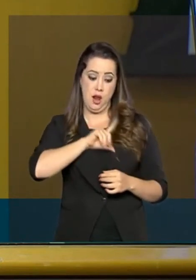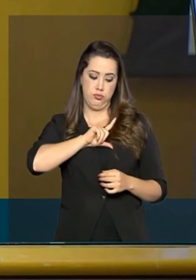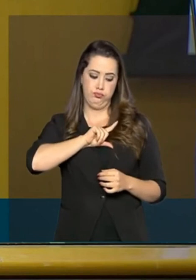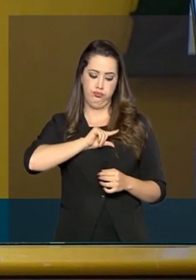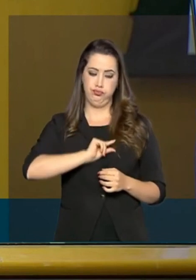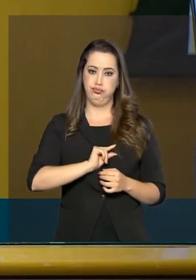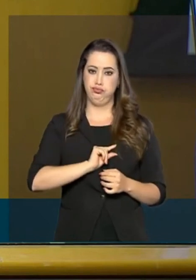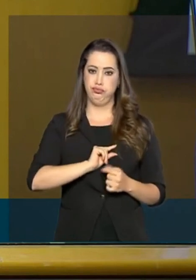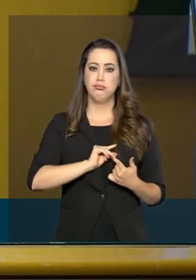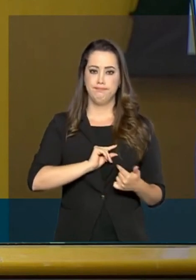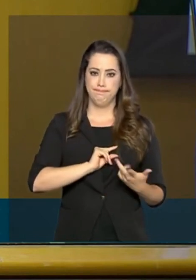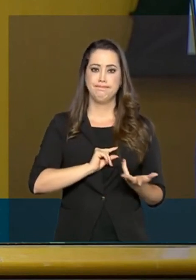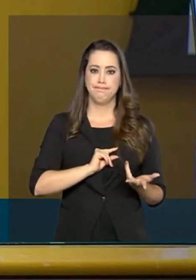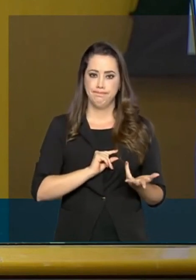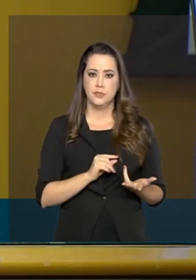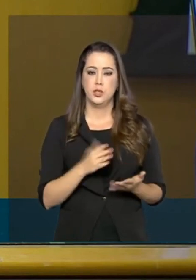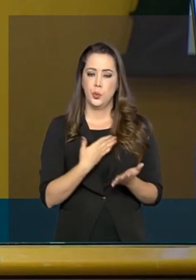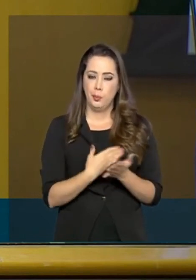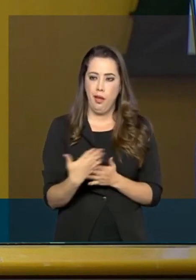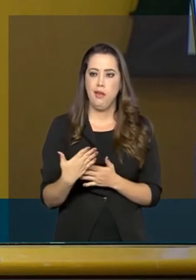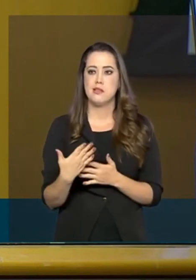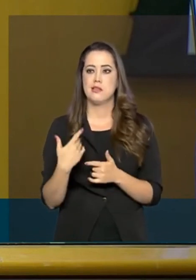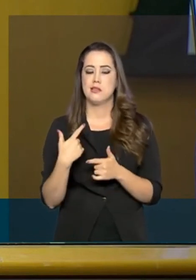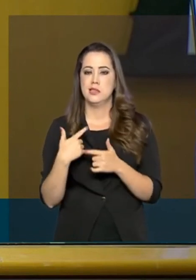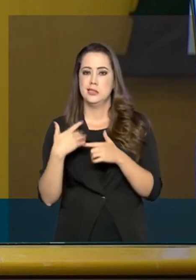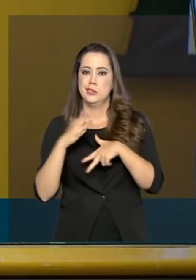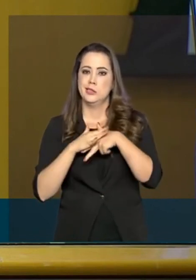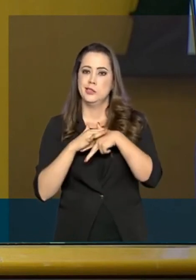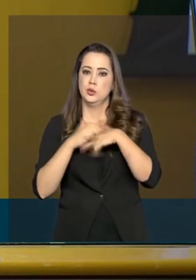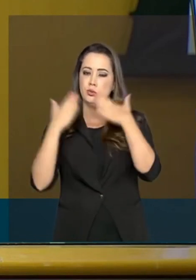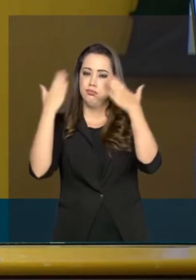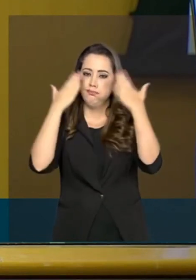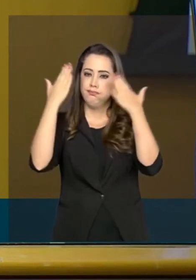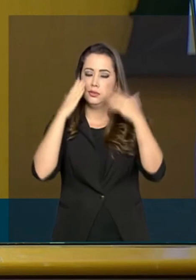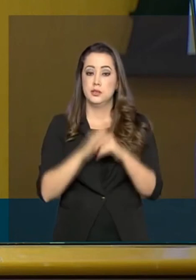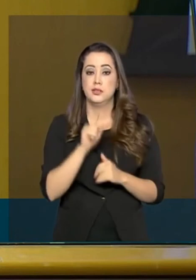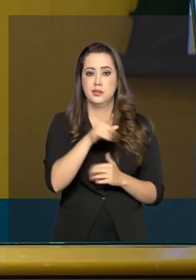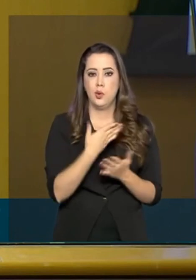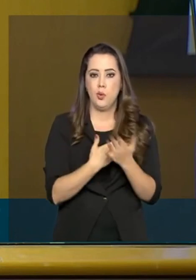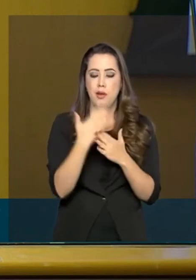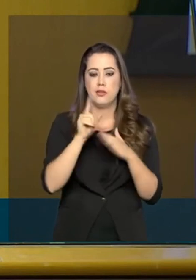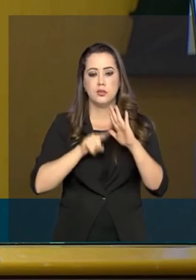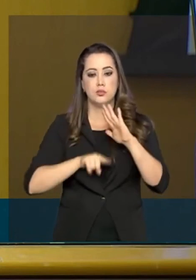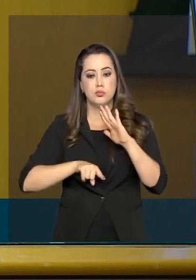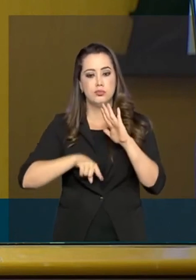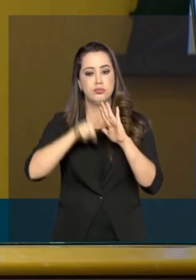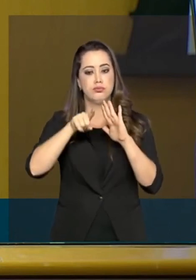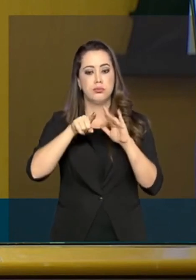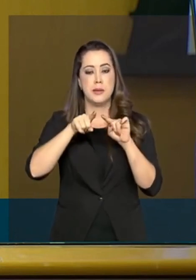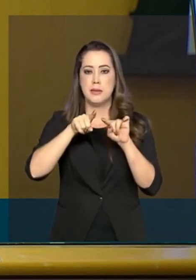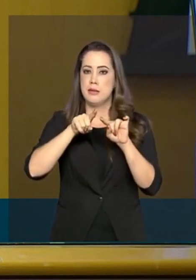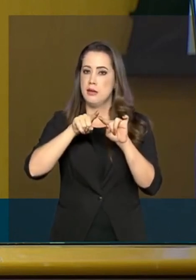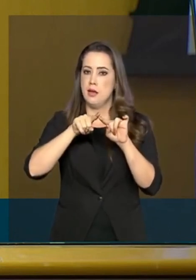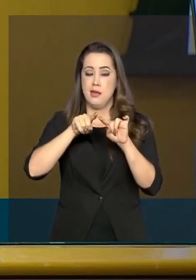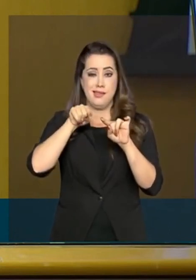o início dessa onda das doenças mentais, ela sobe, ela atinge um platô e depois ela não desce. Ela